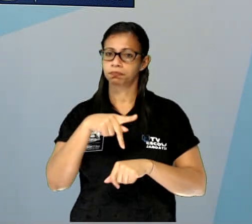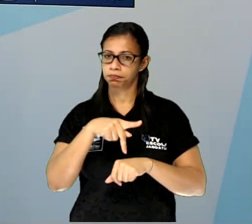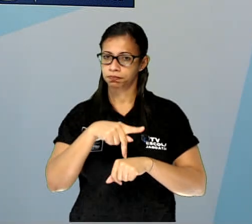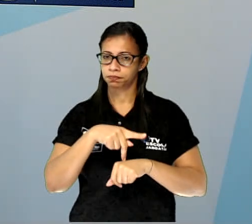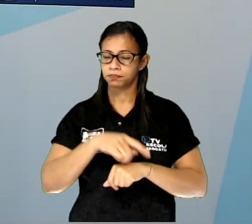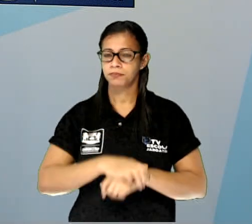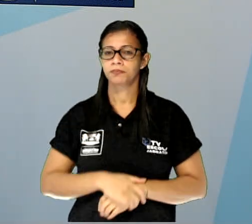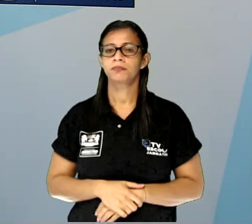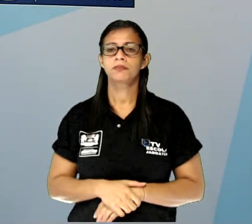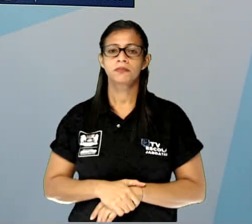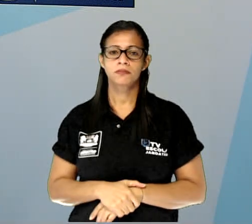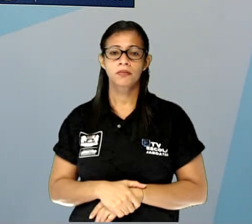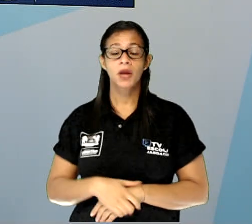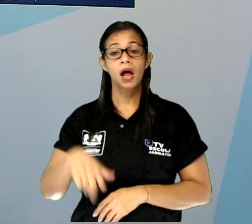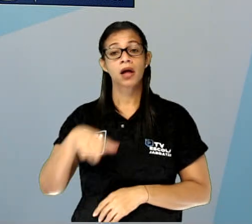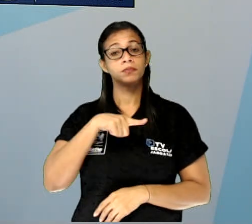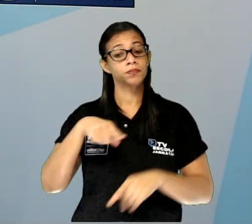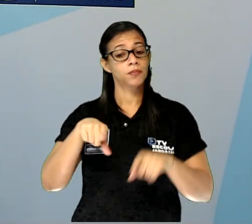depressões.